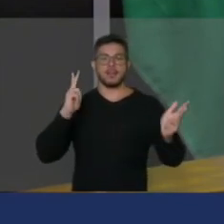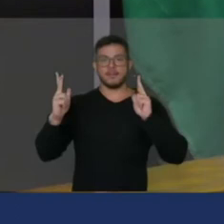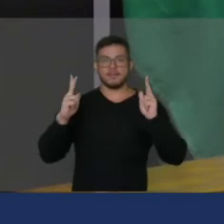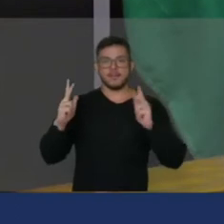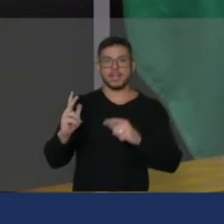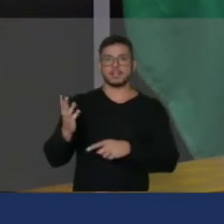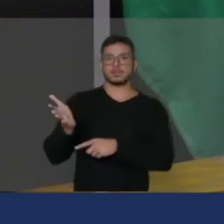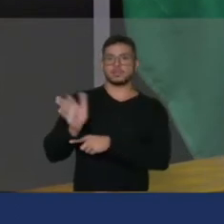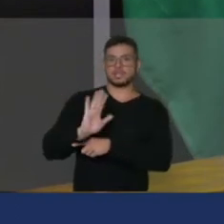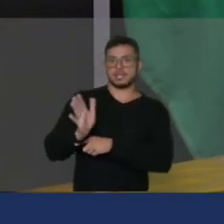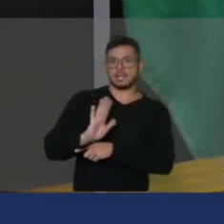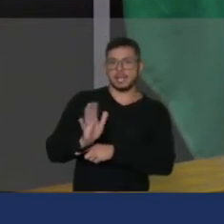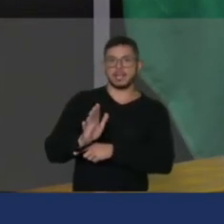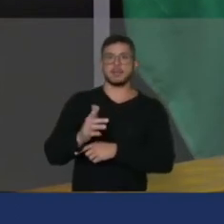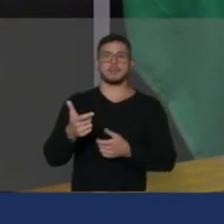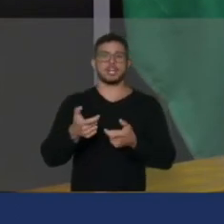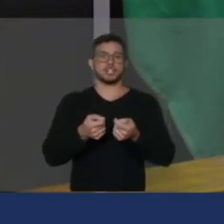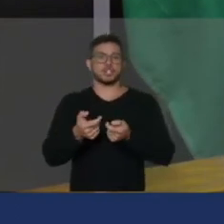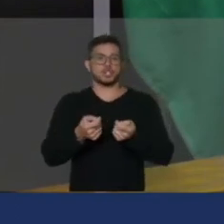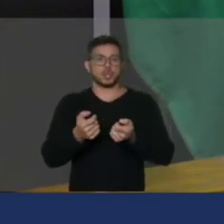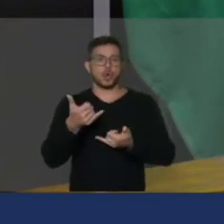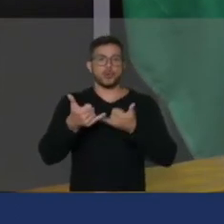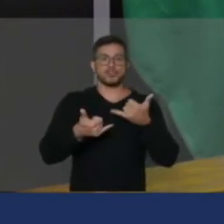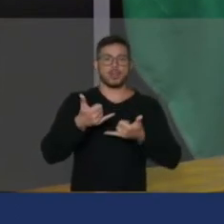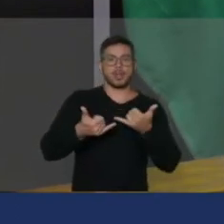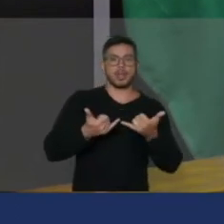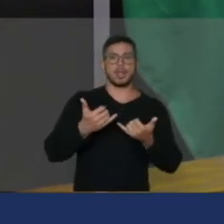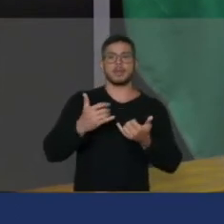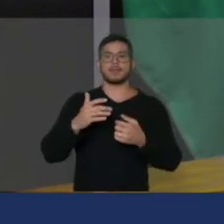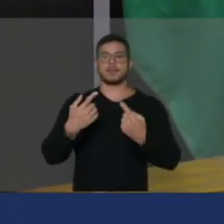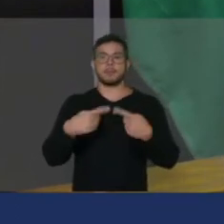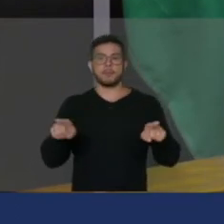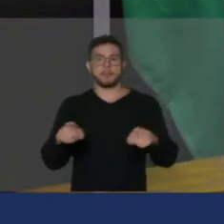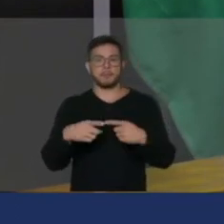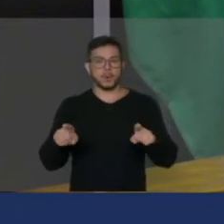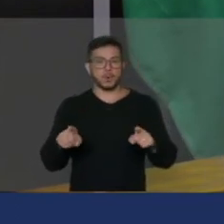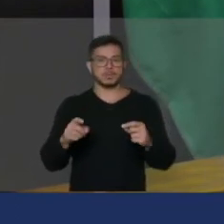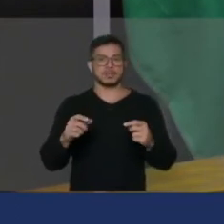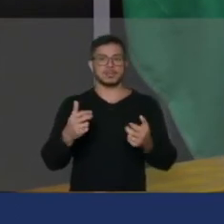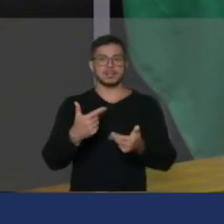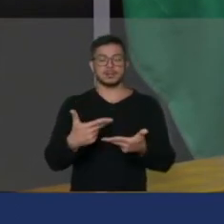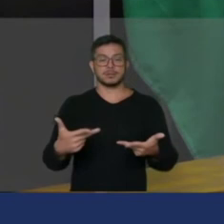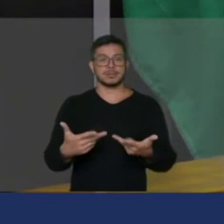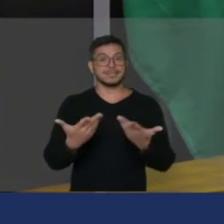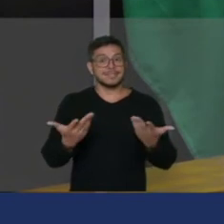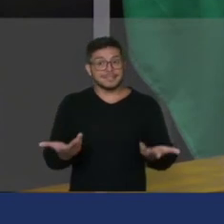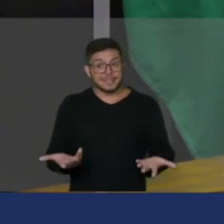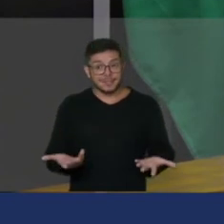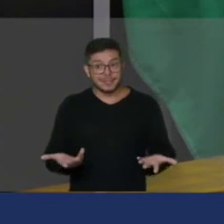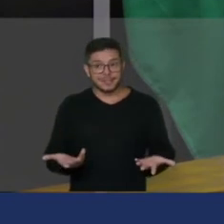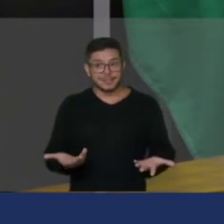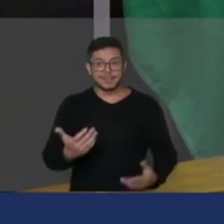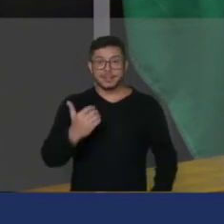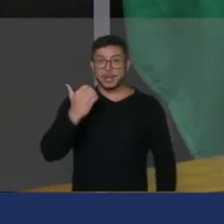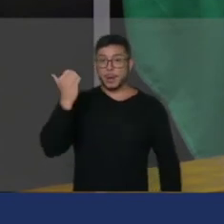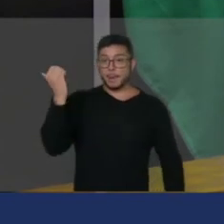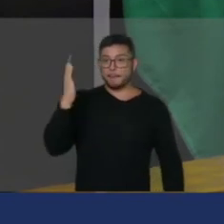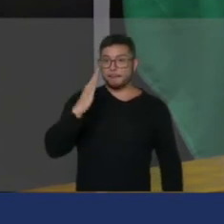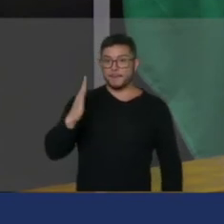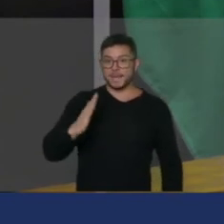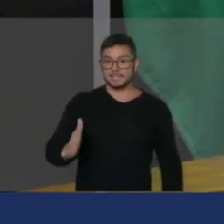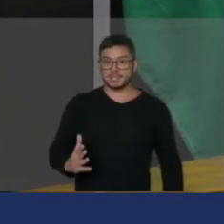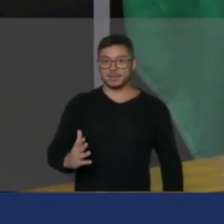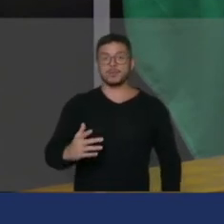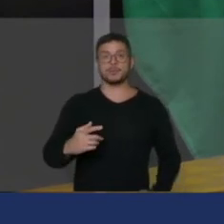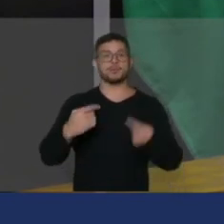game, da música, da arte, enfim. Só para fechar, o Brasil nunca mais pode existir